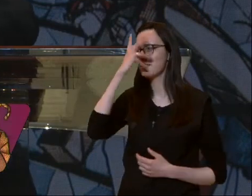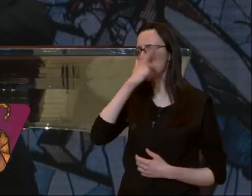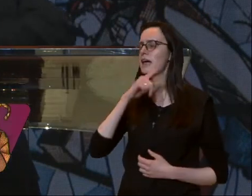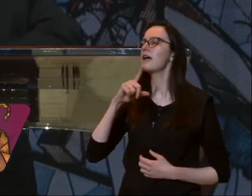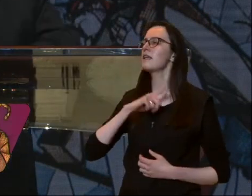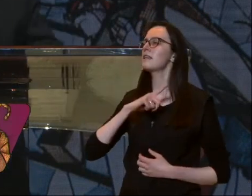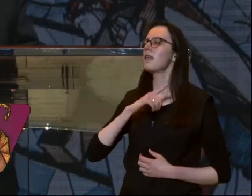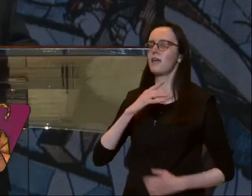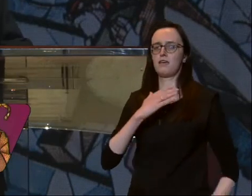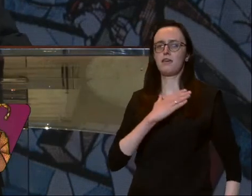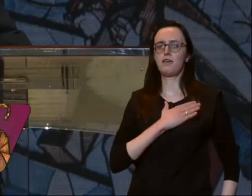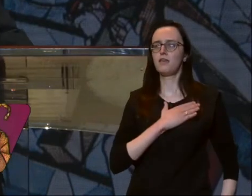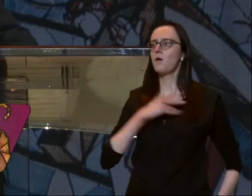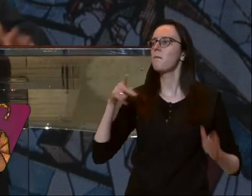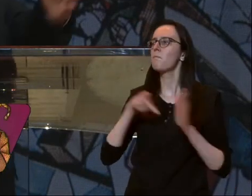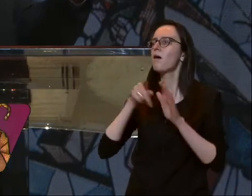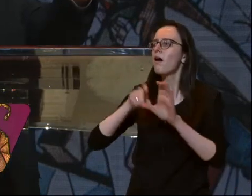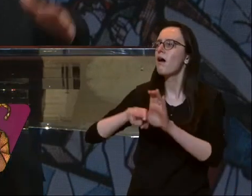da independência, né?